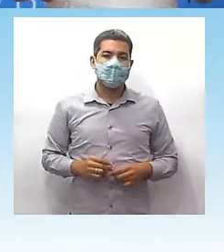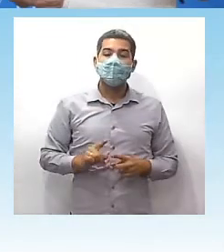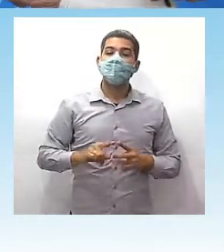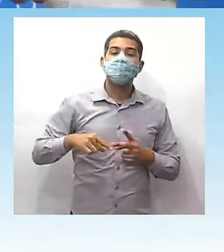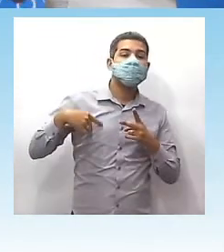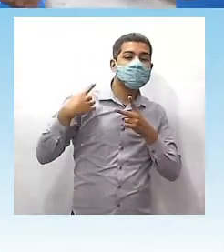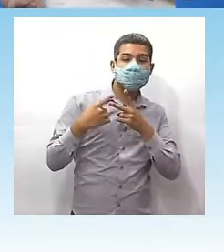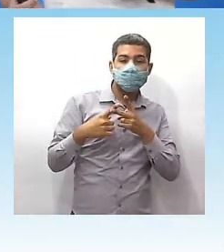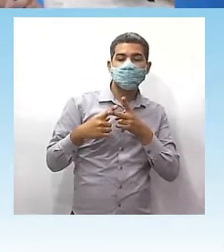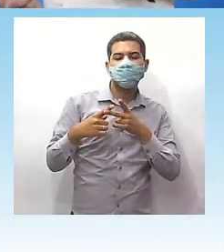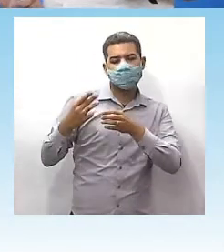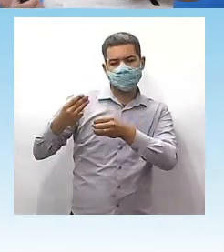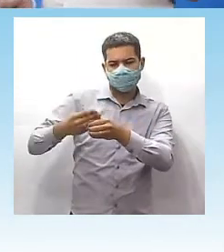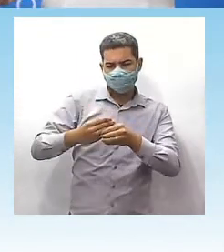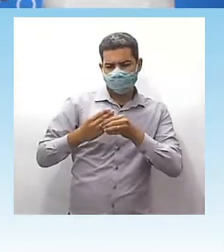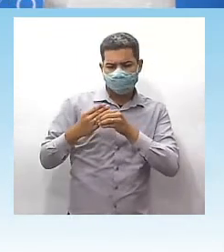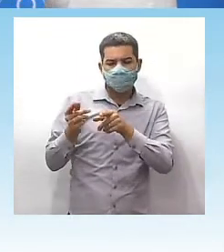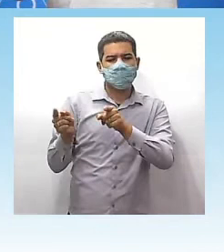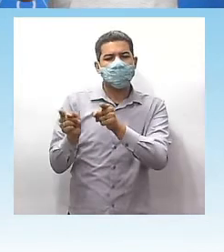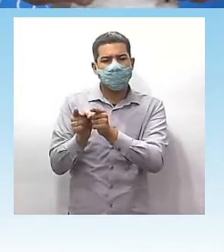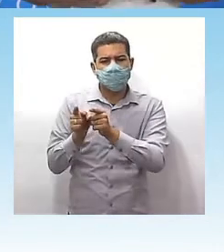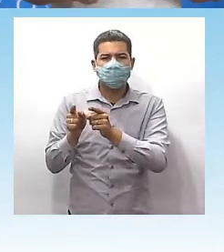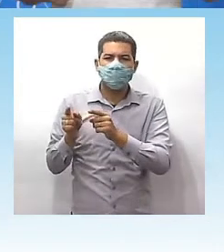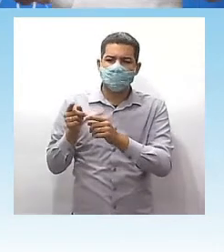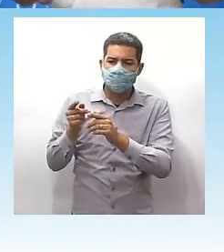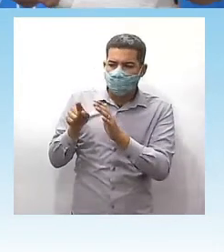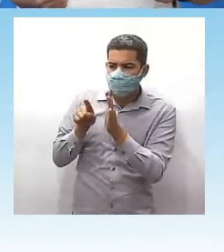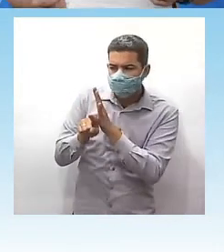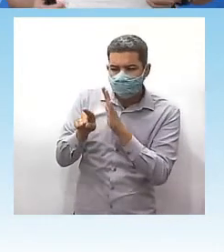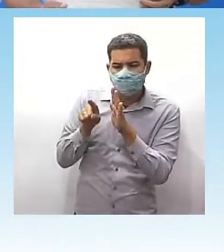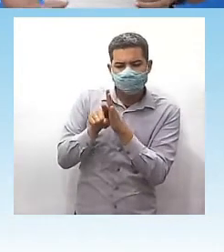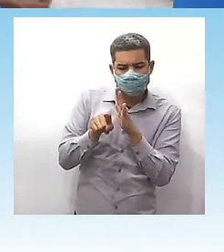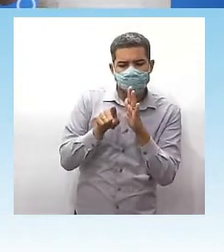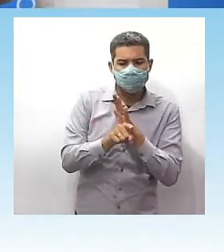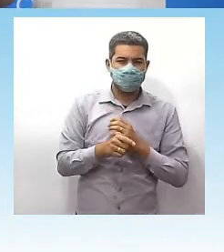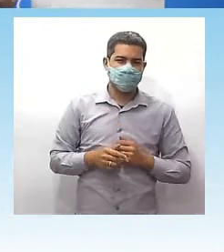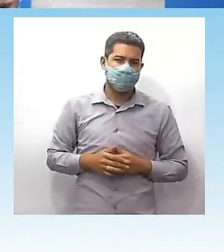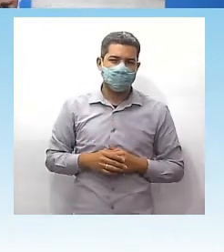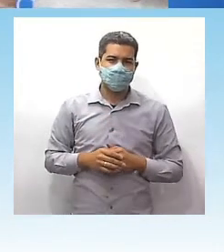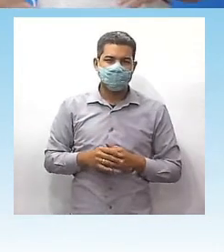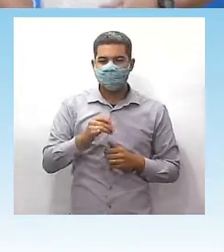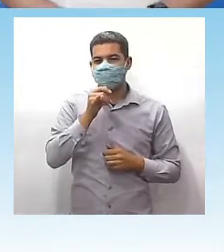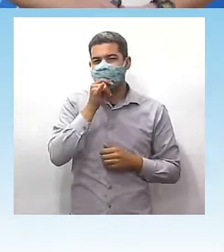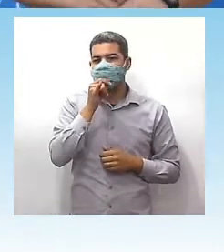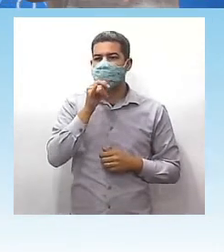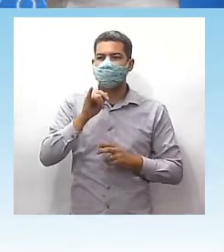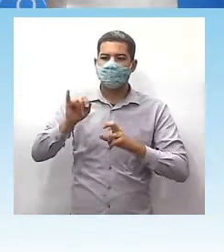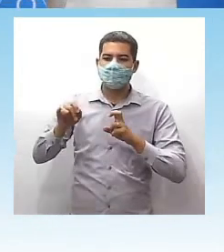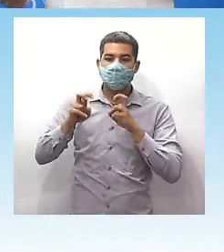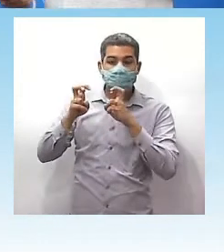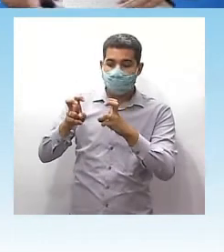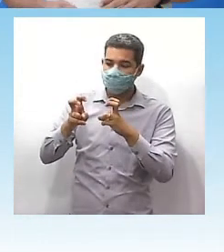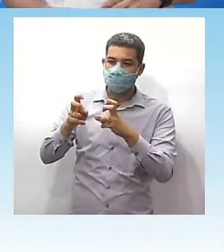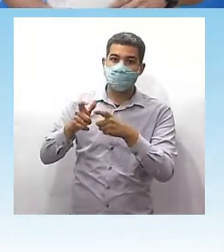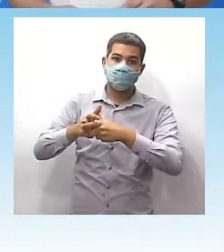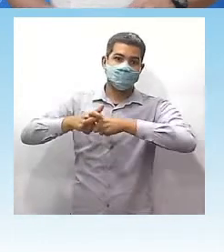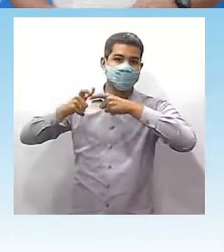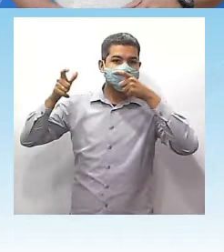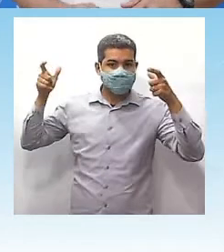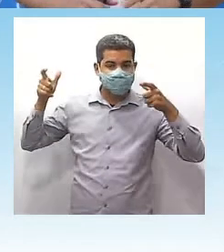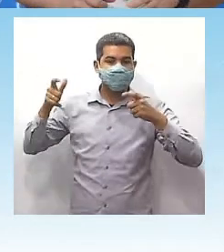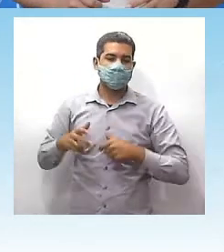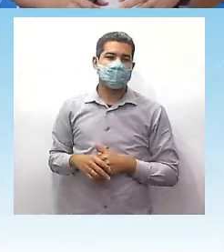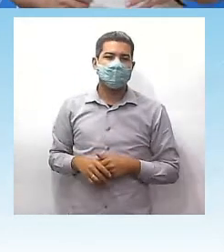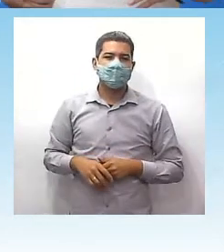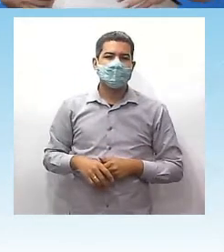pegar municípios pequenos também para formar esse conglomerado. Então, eu vou pegar Jabotão, município imenso, né?